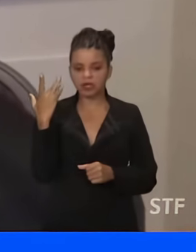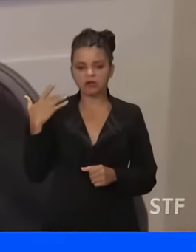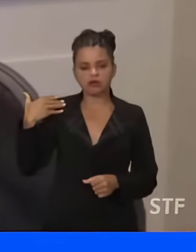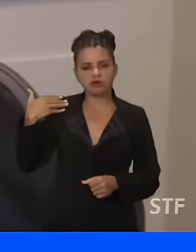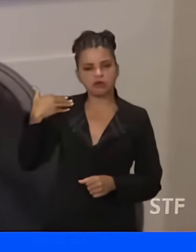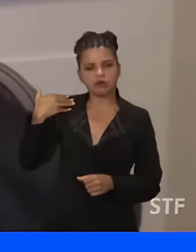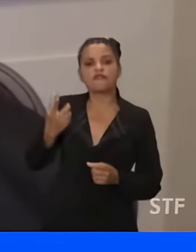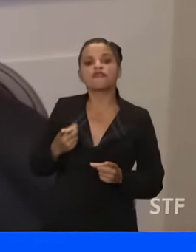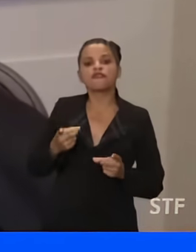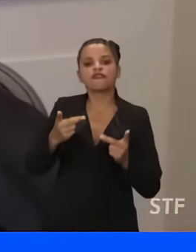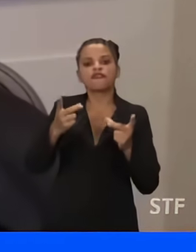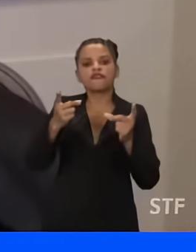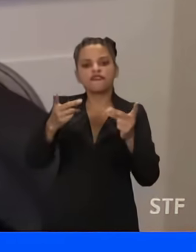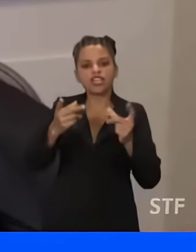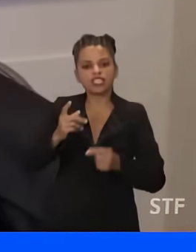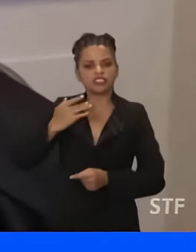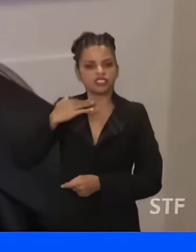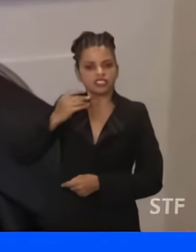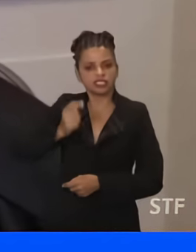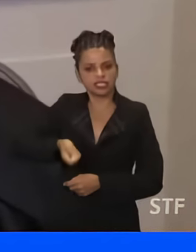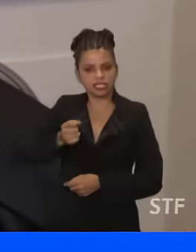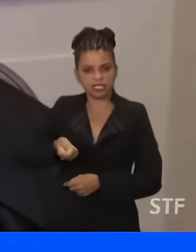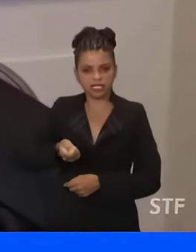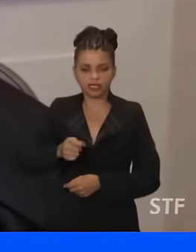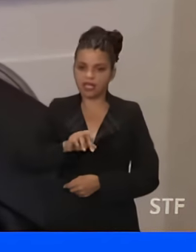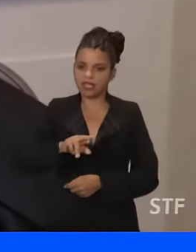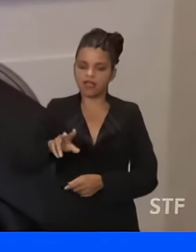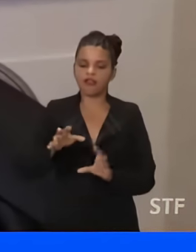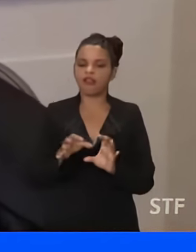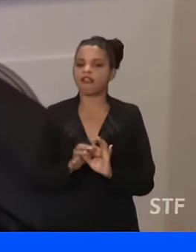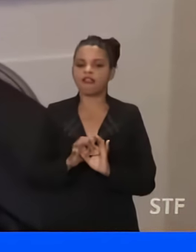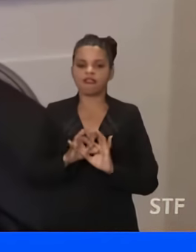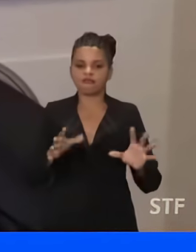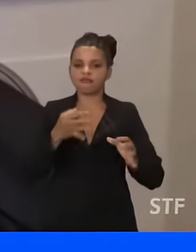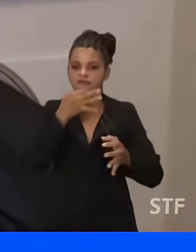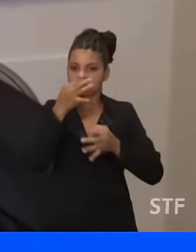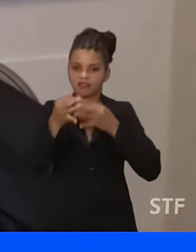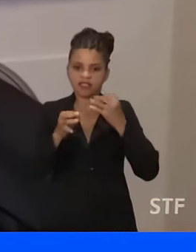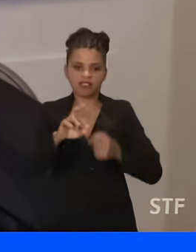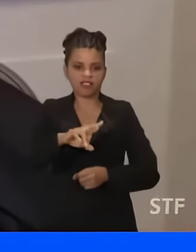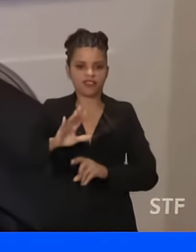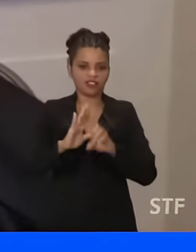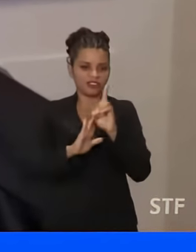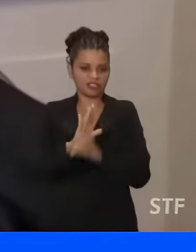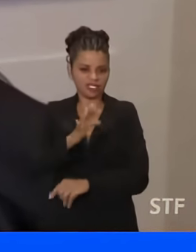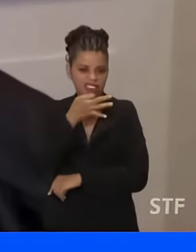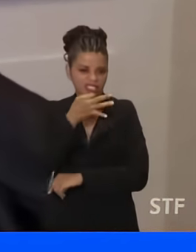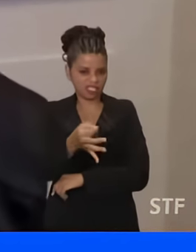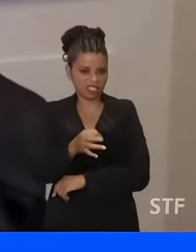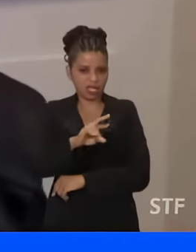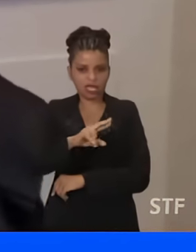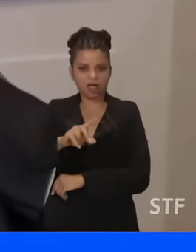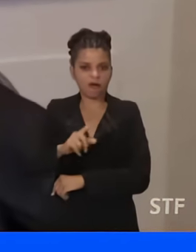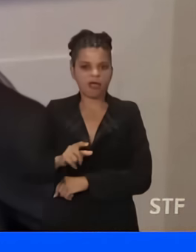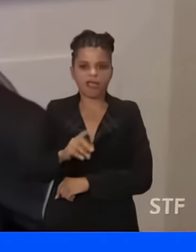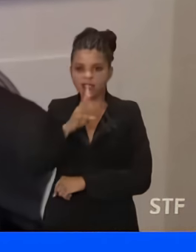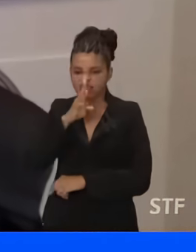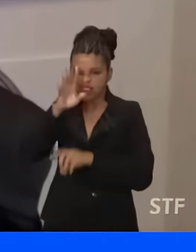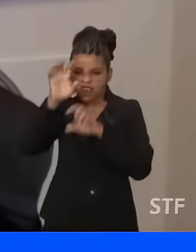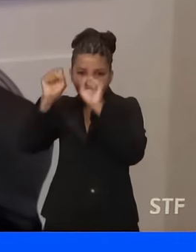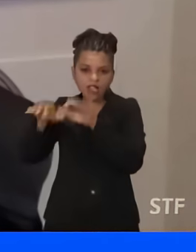é liberdade de expressão, isso não é direito de crítica, isso não é calúnia, isso é difamação, porque o fato